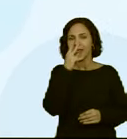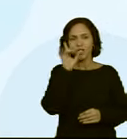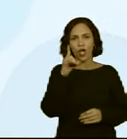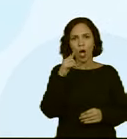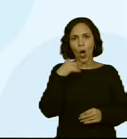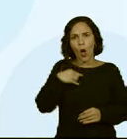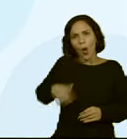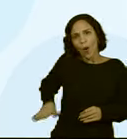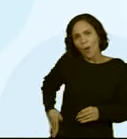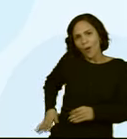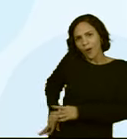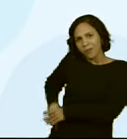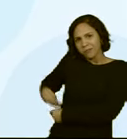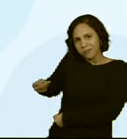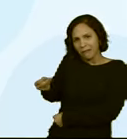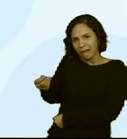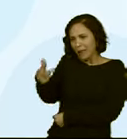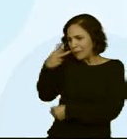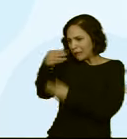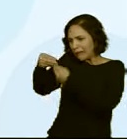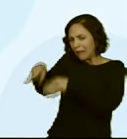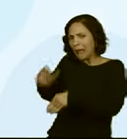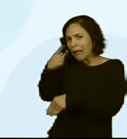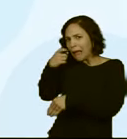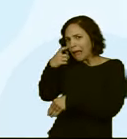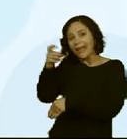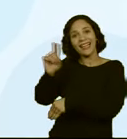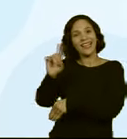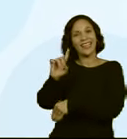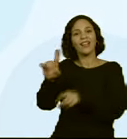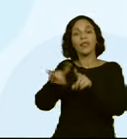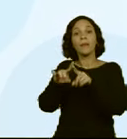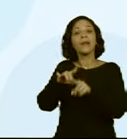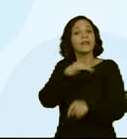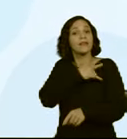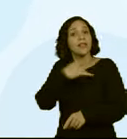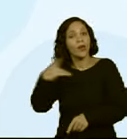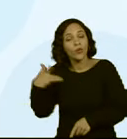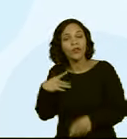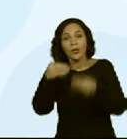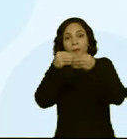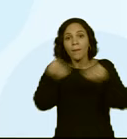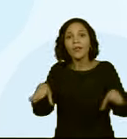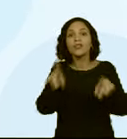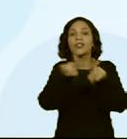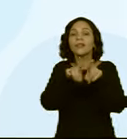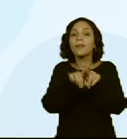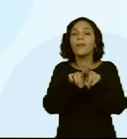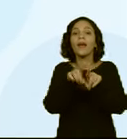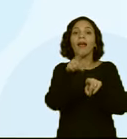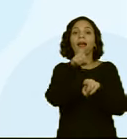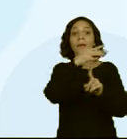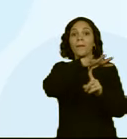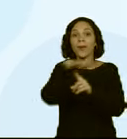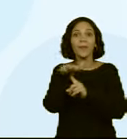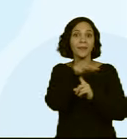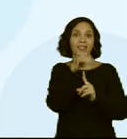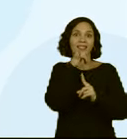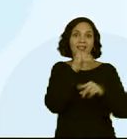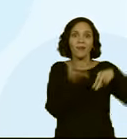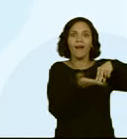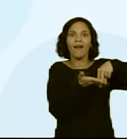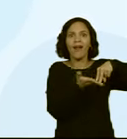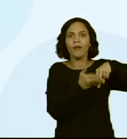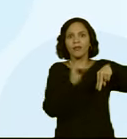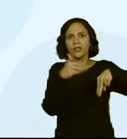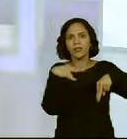o bolso que sofre prestar na moda a saúde e também o meio ambiente pode ser prejudicado né Nós vimos no exemplo da